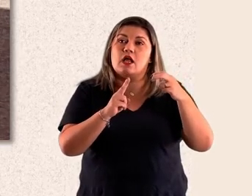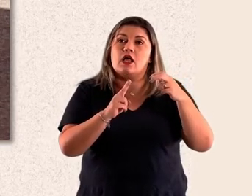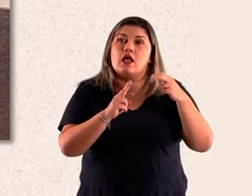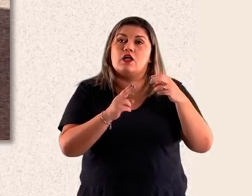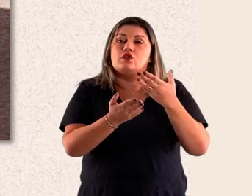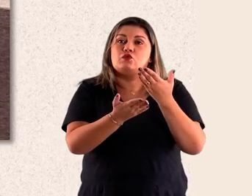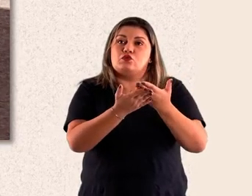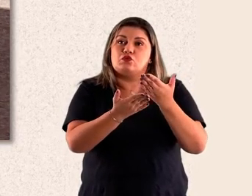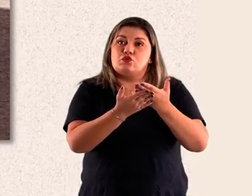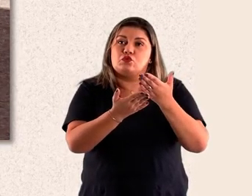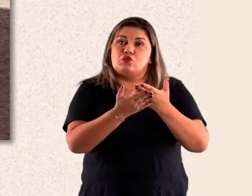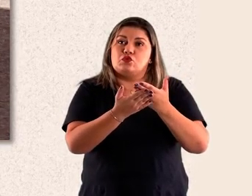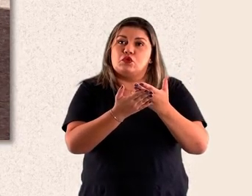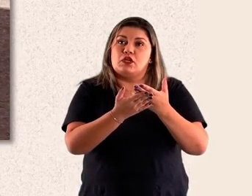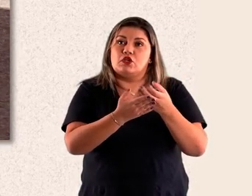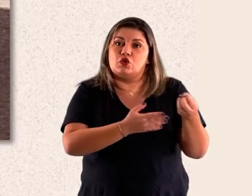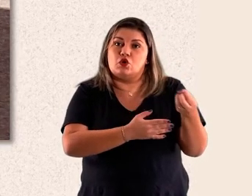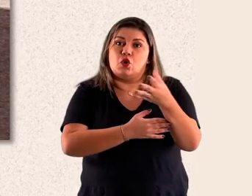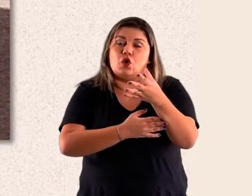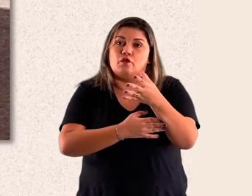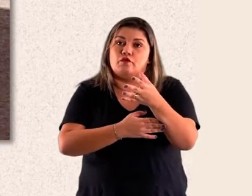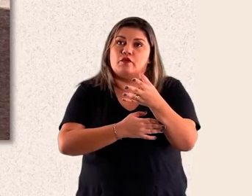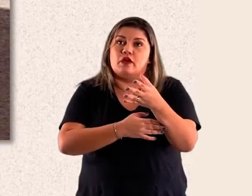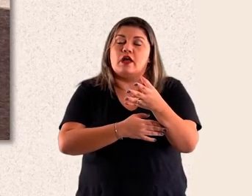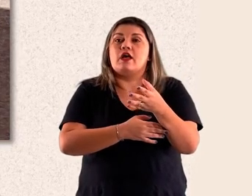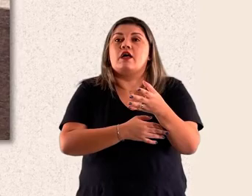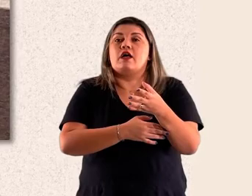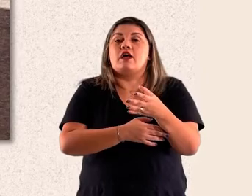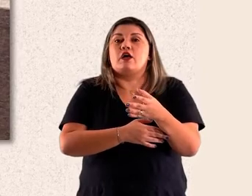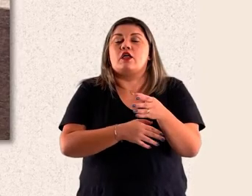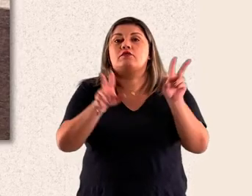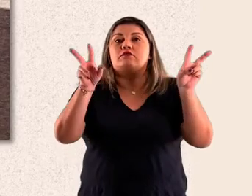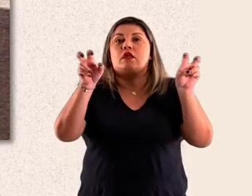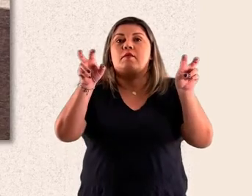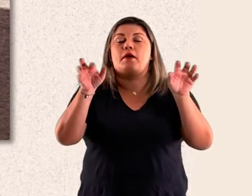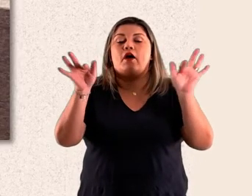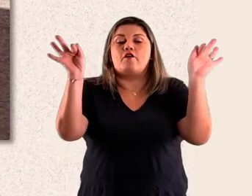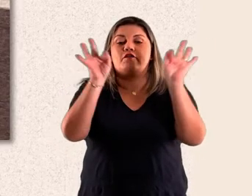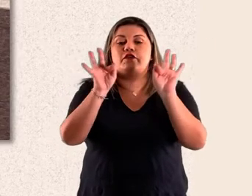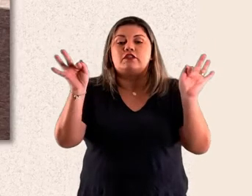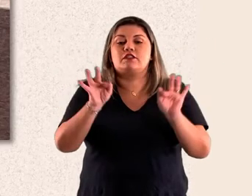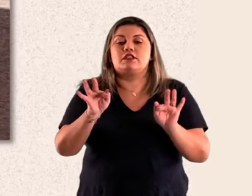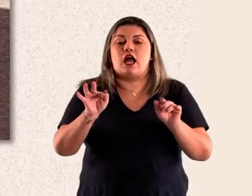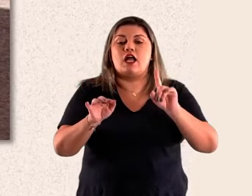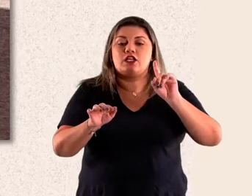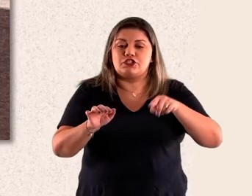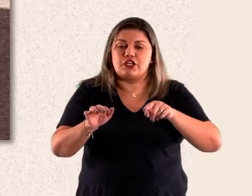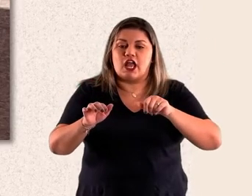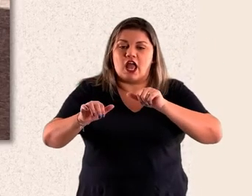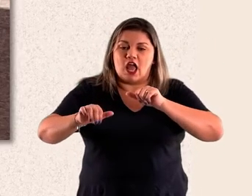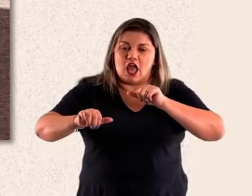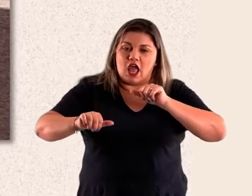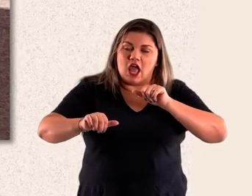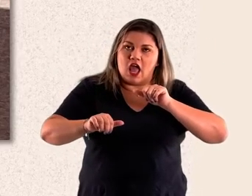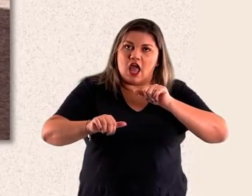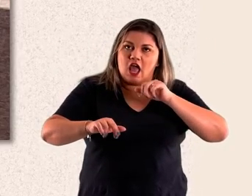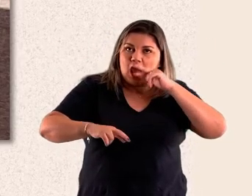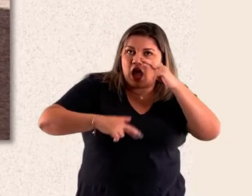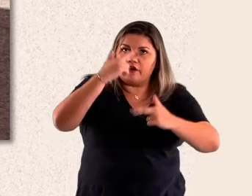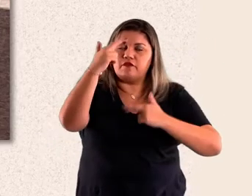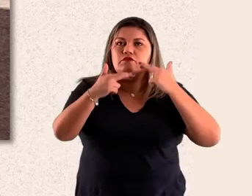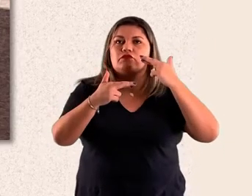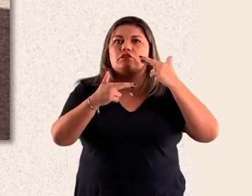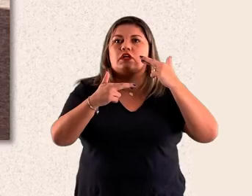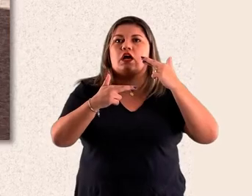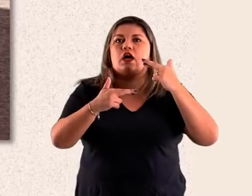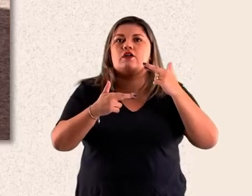a Bárbara Honorato e o tema da palestra será a felicidade é um ato revolucionário todos convidados agora eu tô Carlos Vinicius